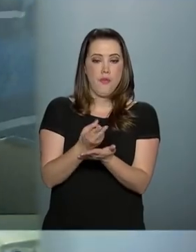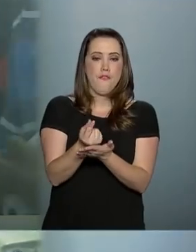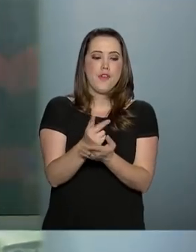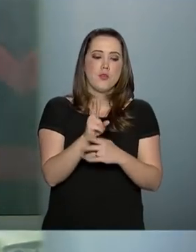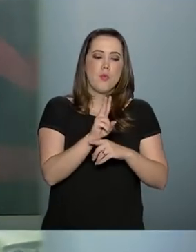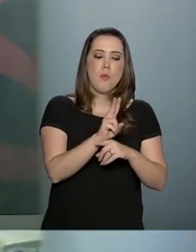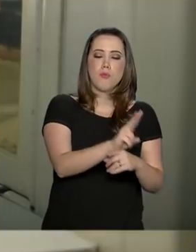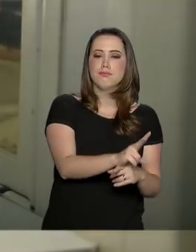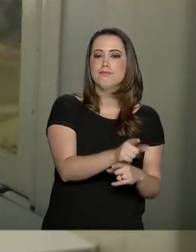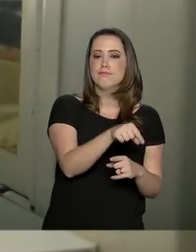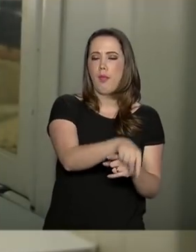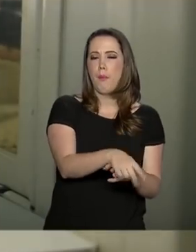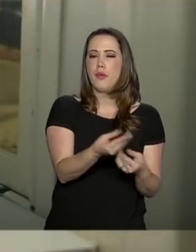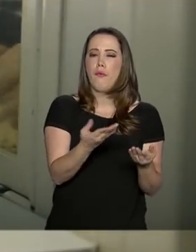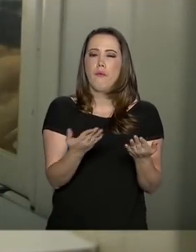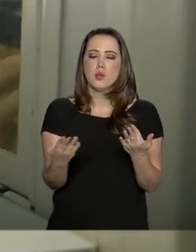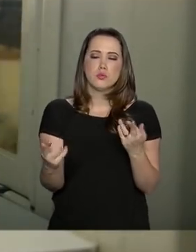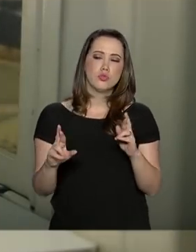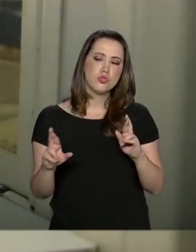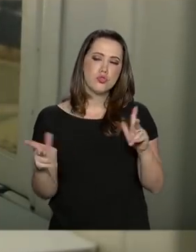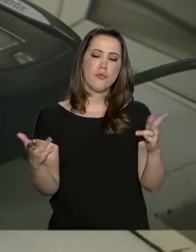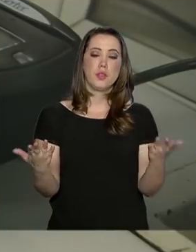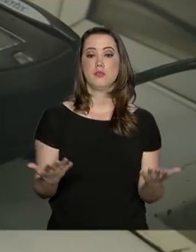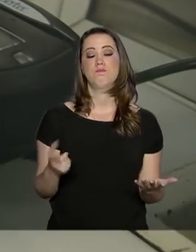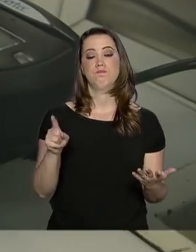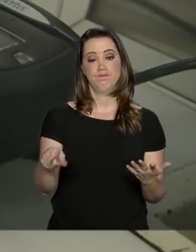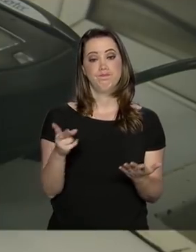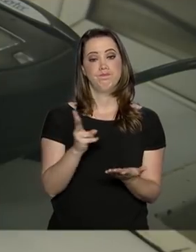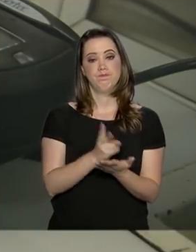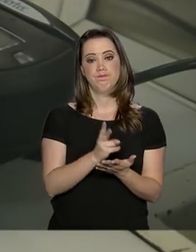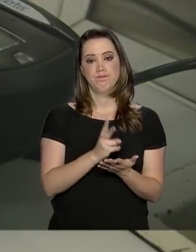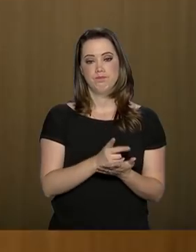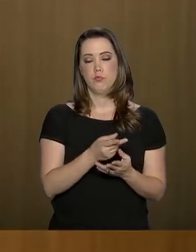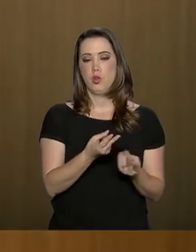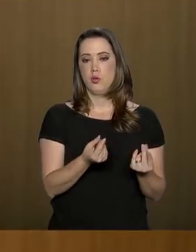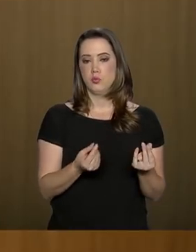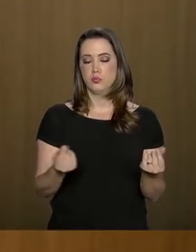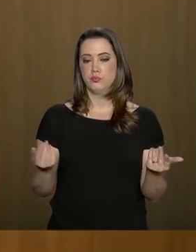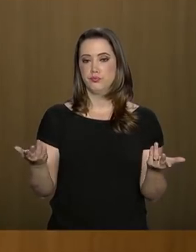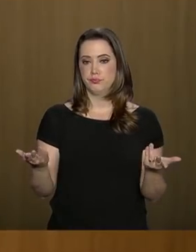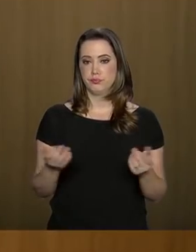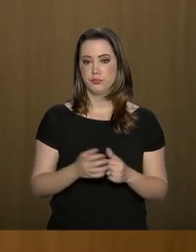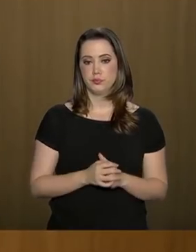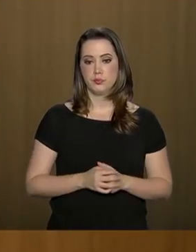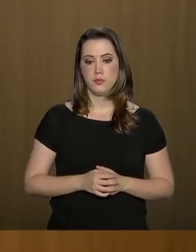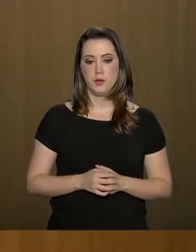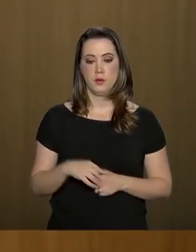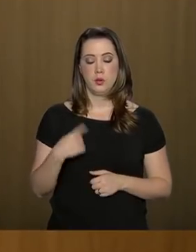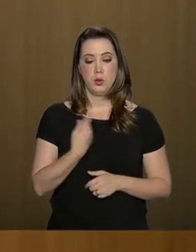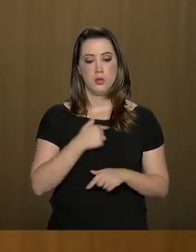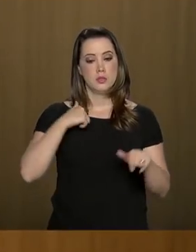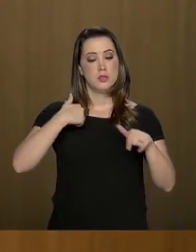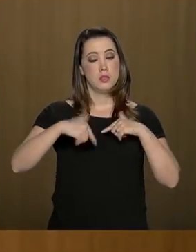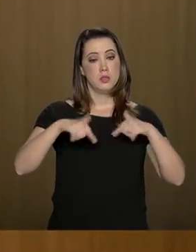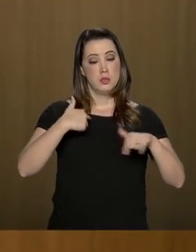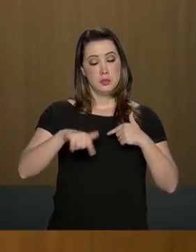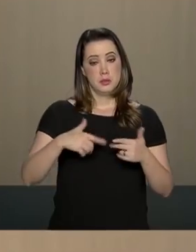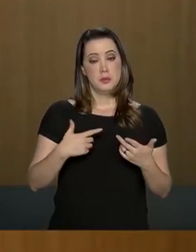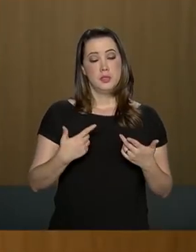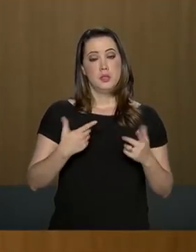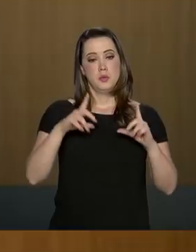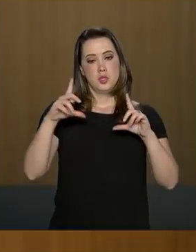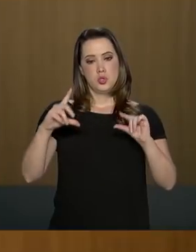quanto esse banco cobra para emprestar o mesmo dinheiro ao cidadão. Estamos trabalhando para reduzir o spread